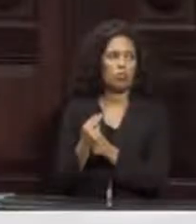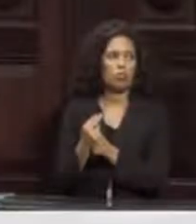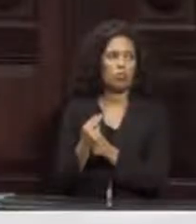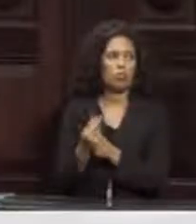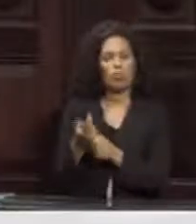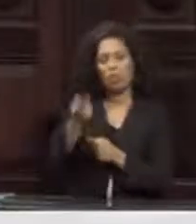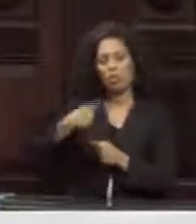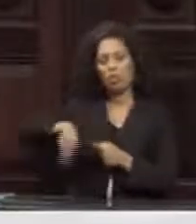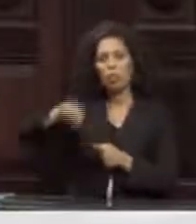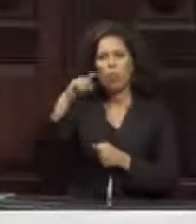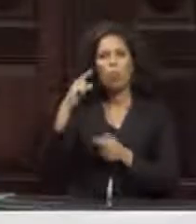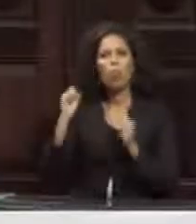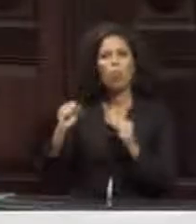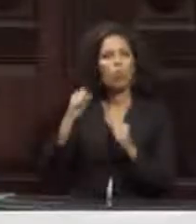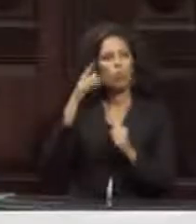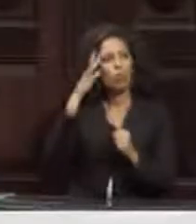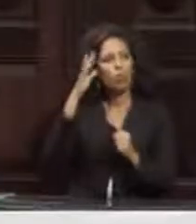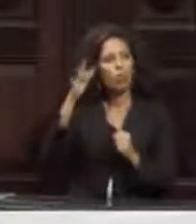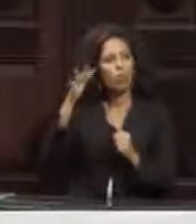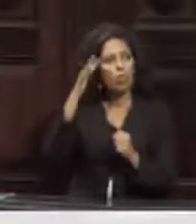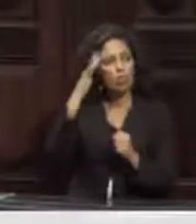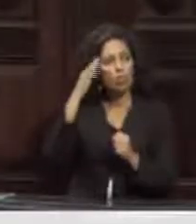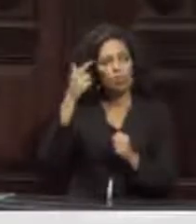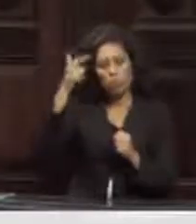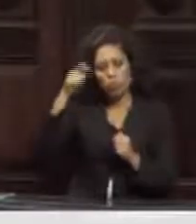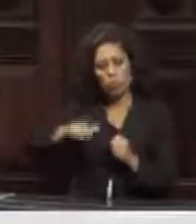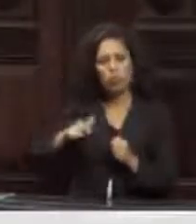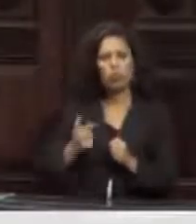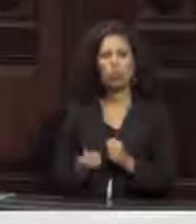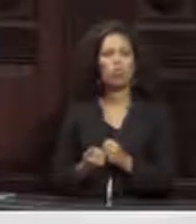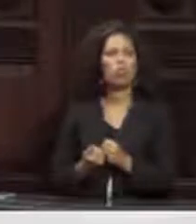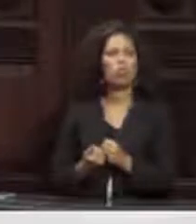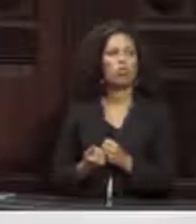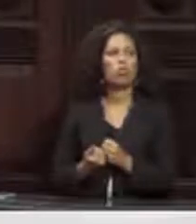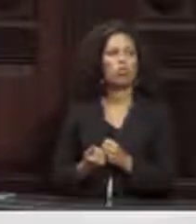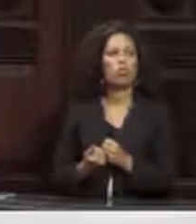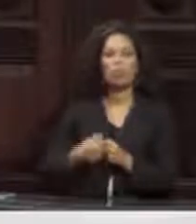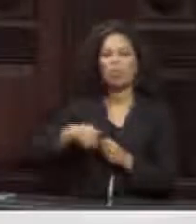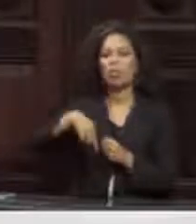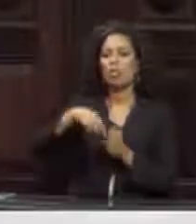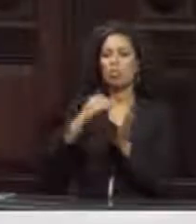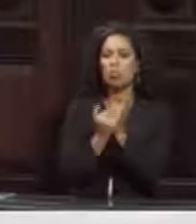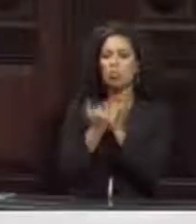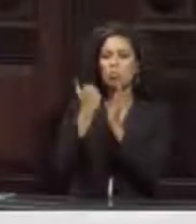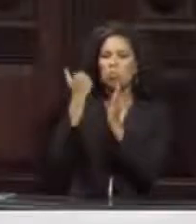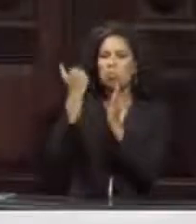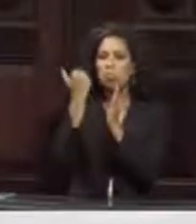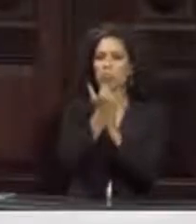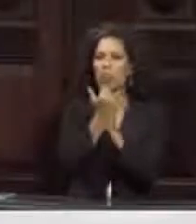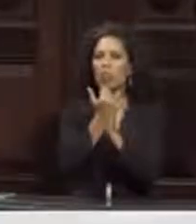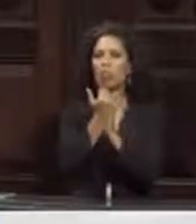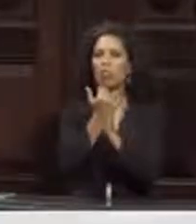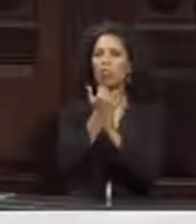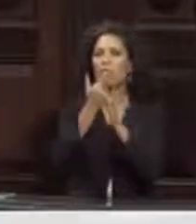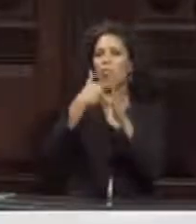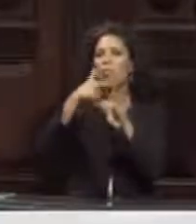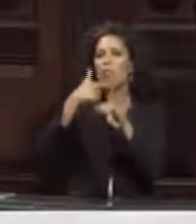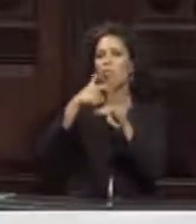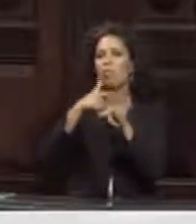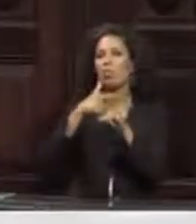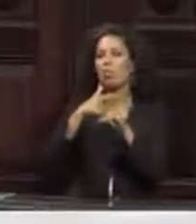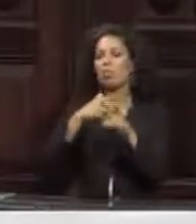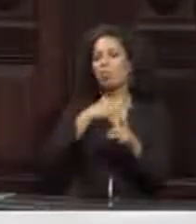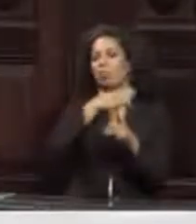nós podemos imaginar que cada vez mais a nossa receita corrente líquida vai estar comprometida